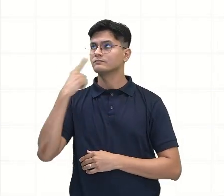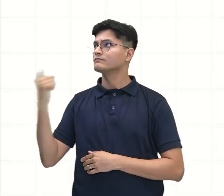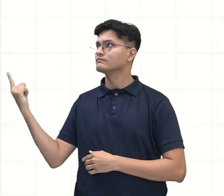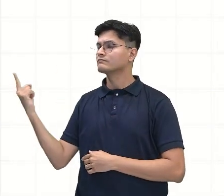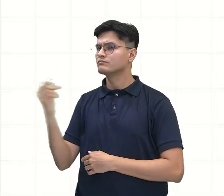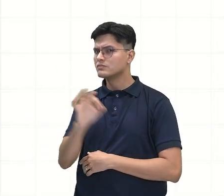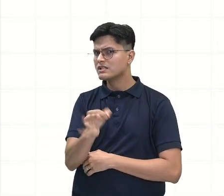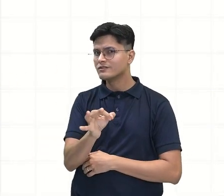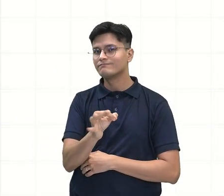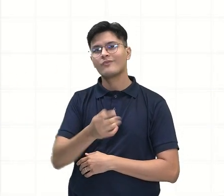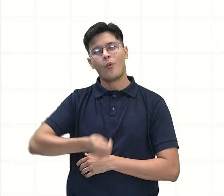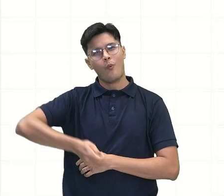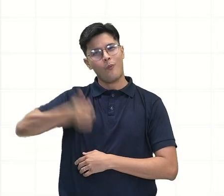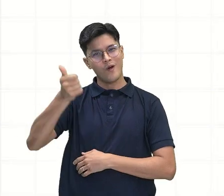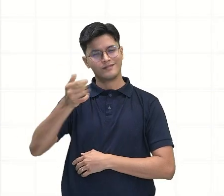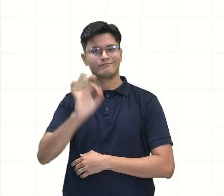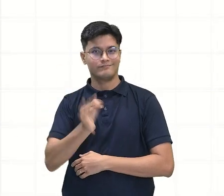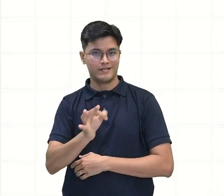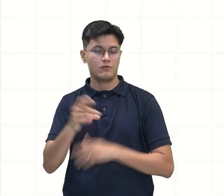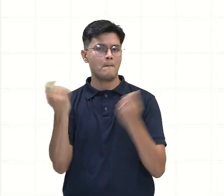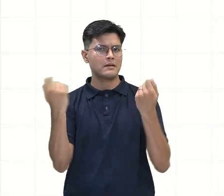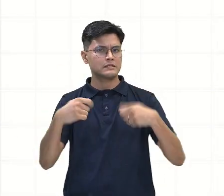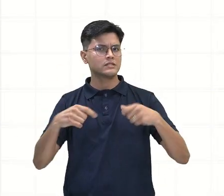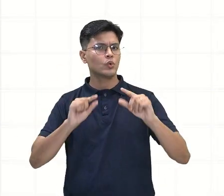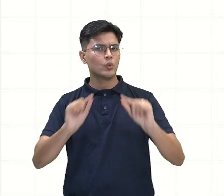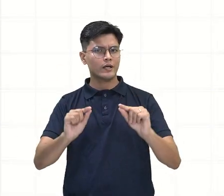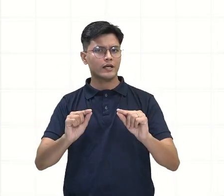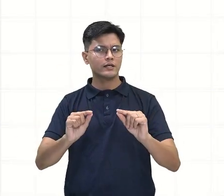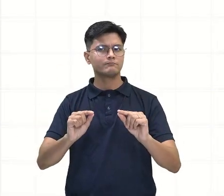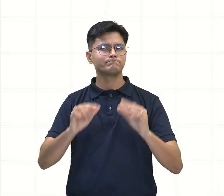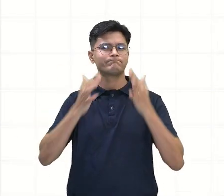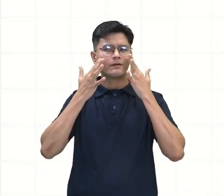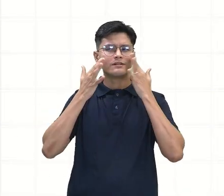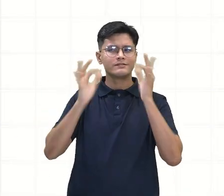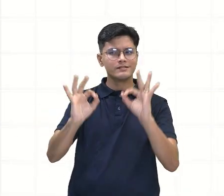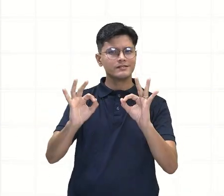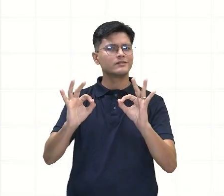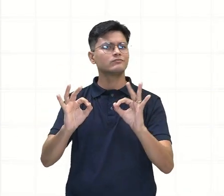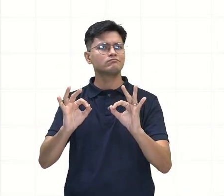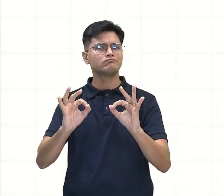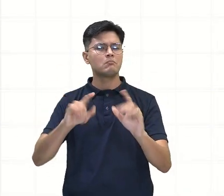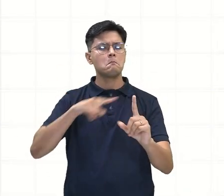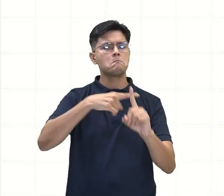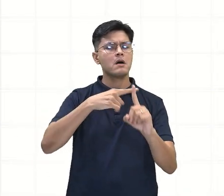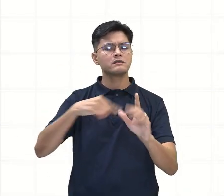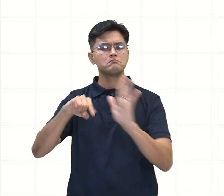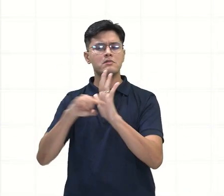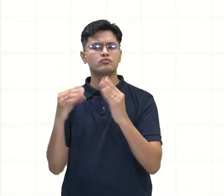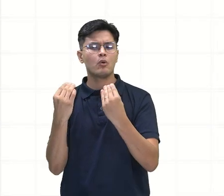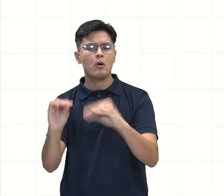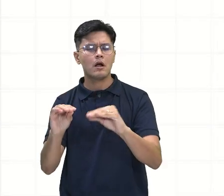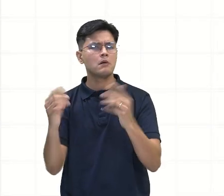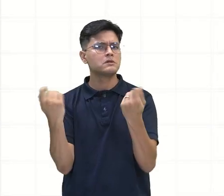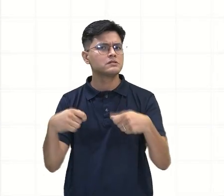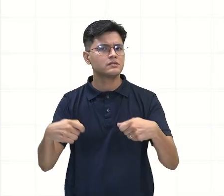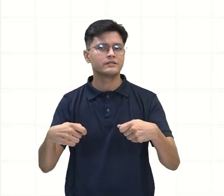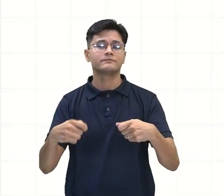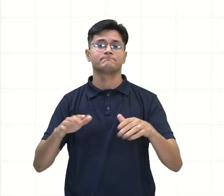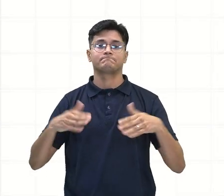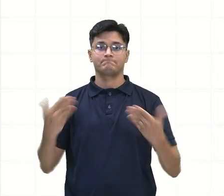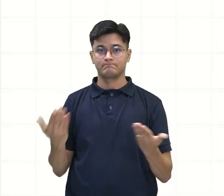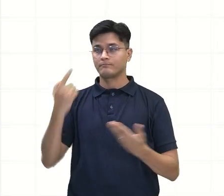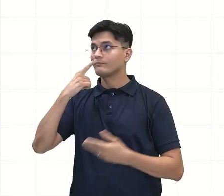tomar, novamente, o cuidado com os sinais. E o que é que o sinal me diz? Esse